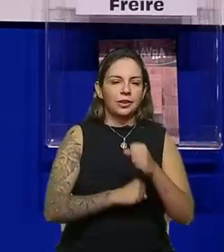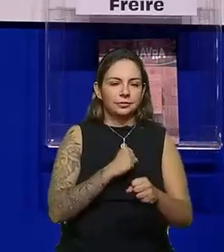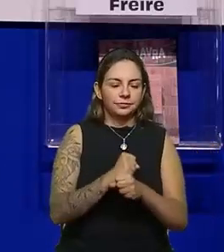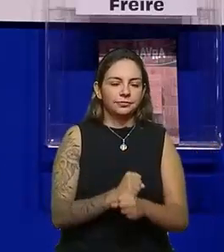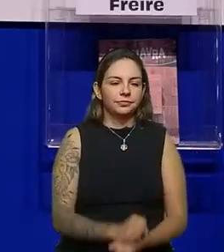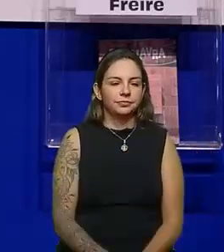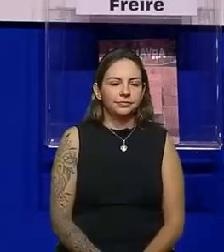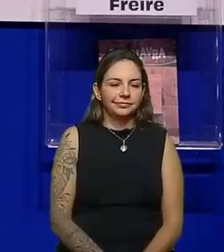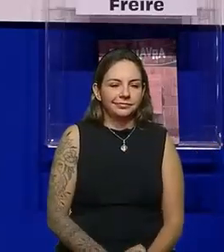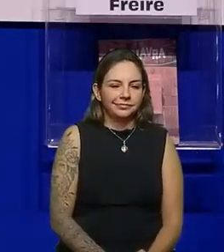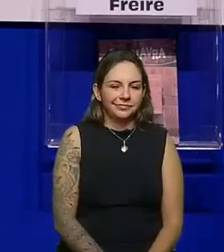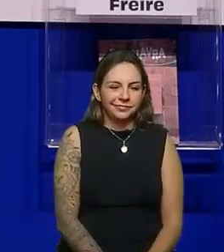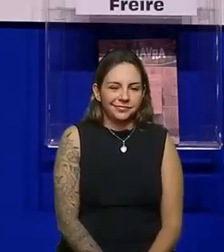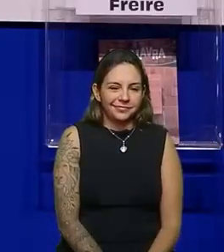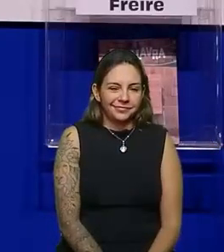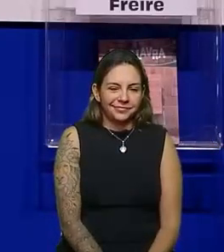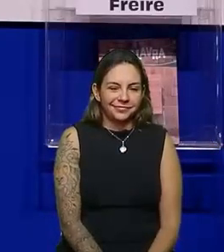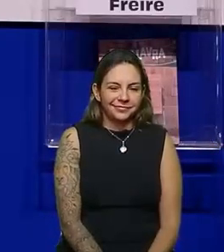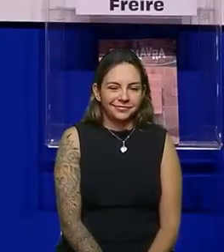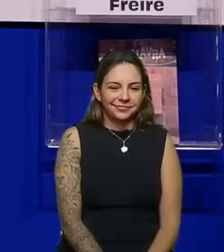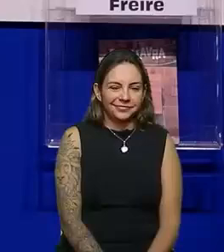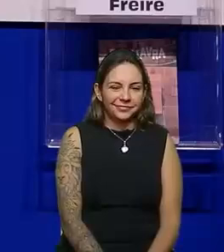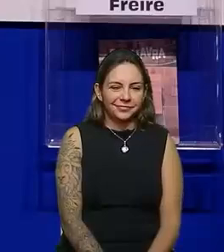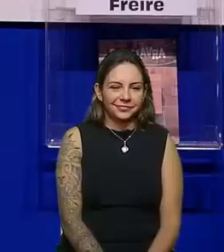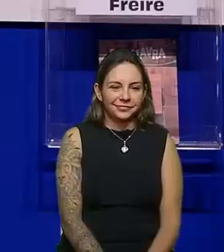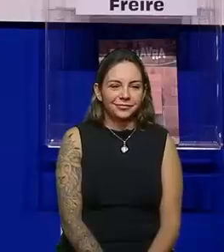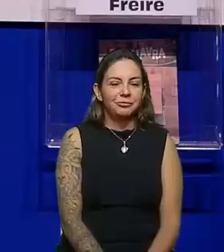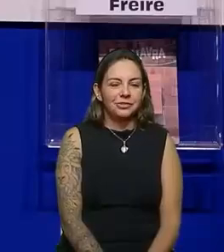Eu gosto desses versos. É lindo, é lindo.